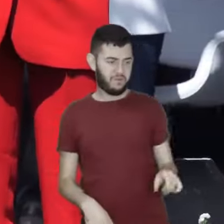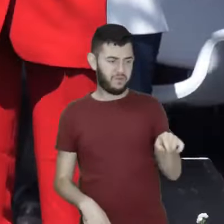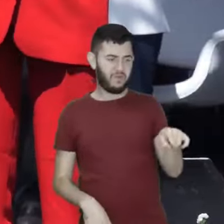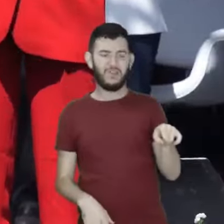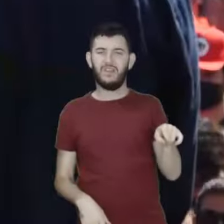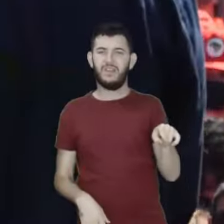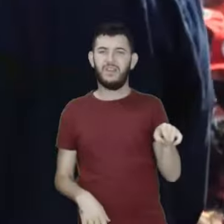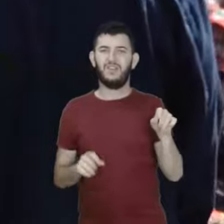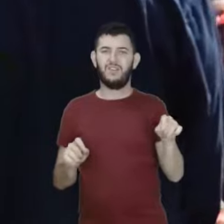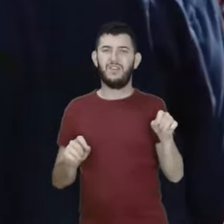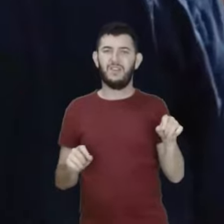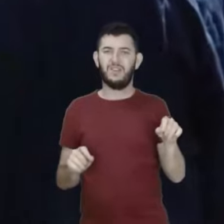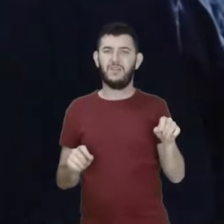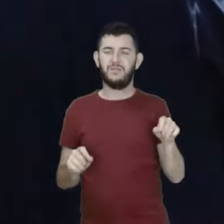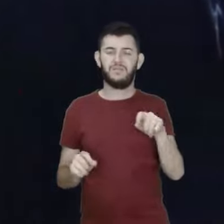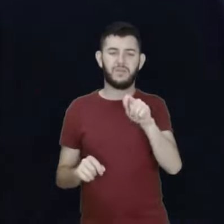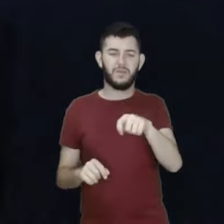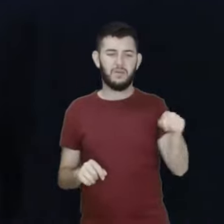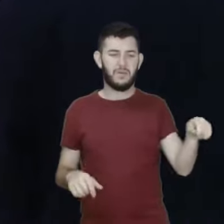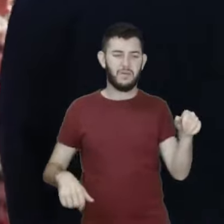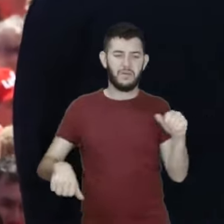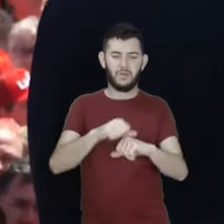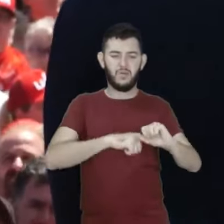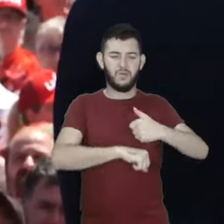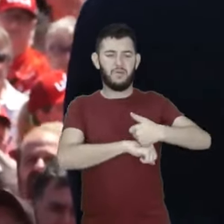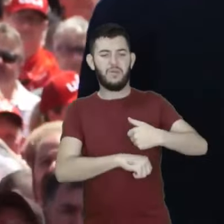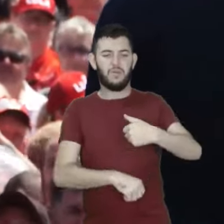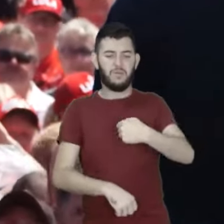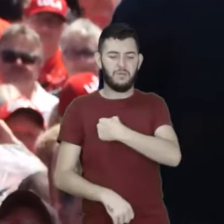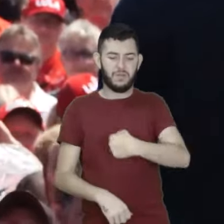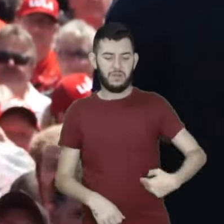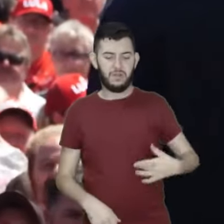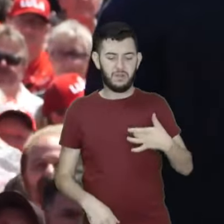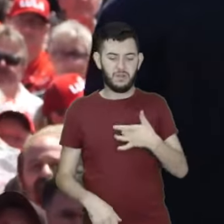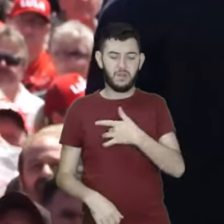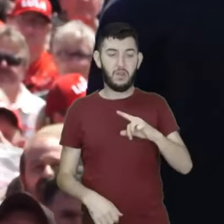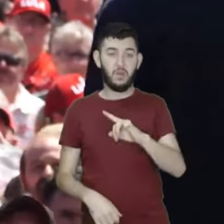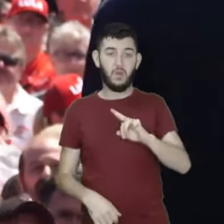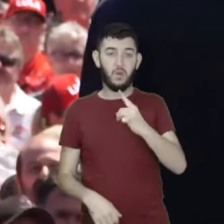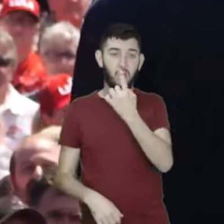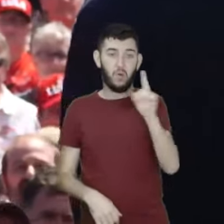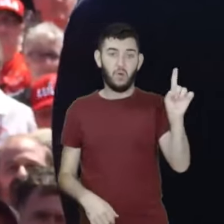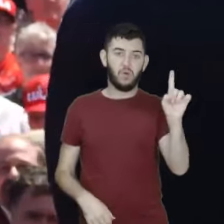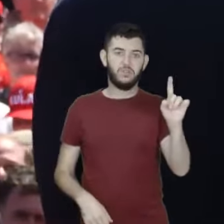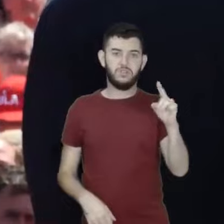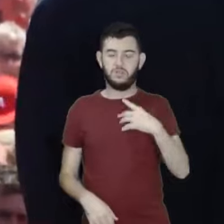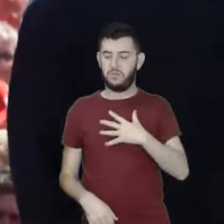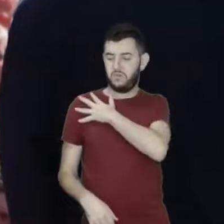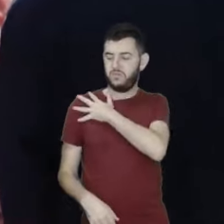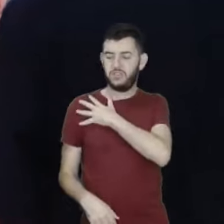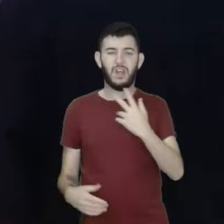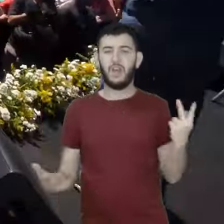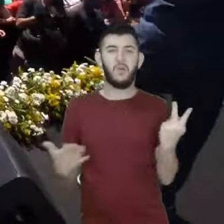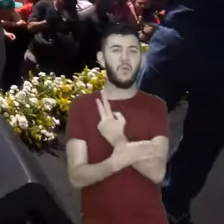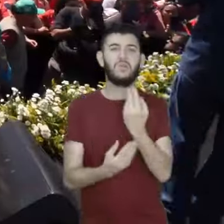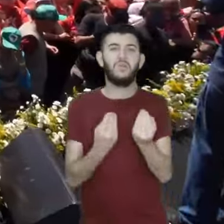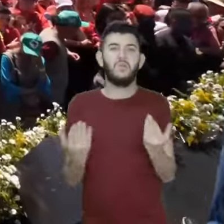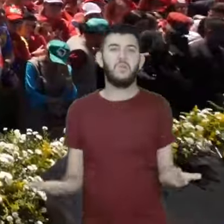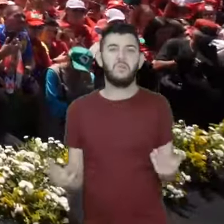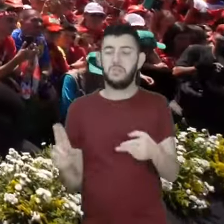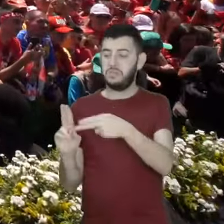4 ministros da saúde. E o último que ele colocou foi um general. E esse general não conhecia o SUS. Esse general não